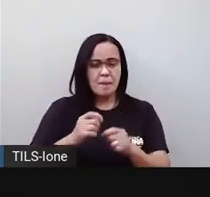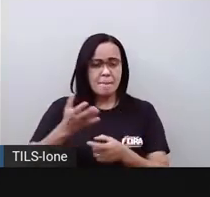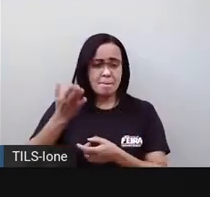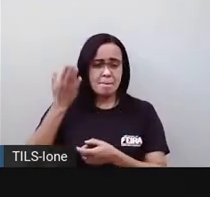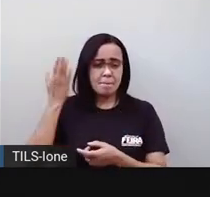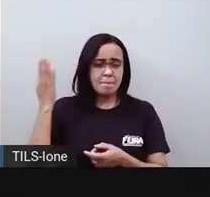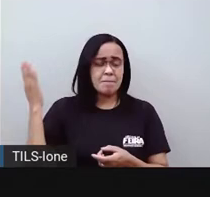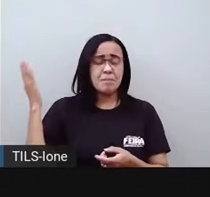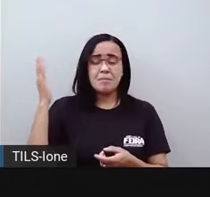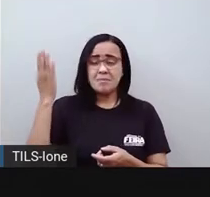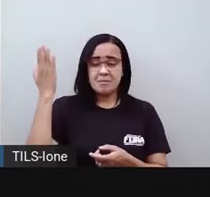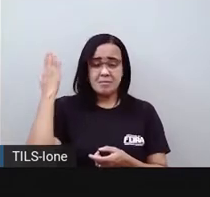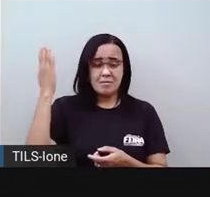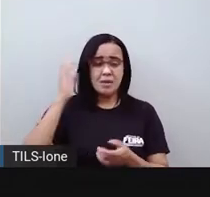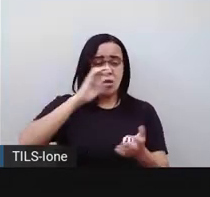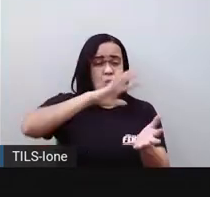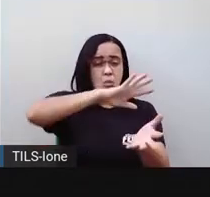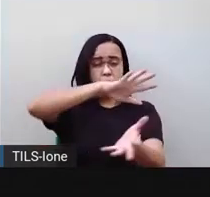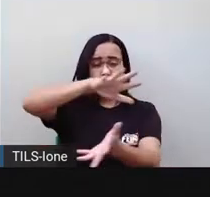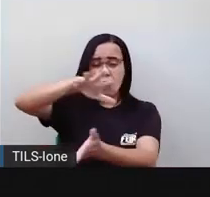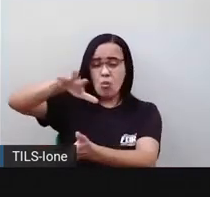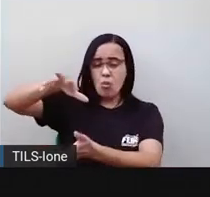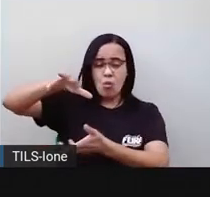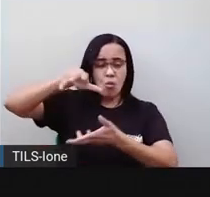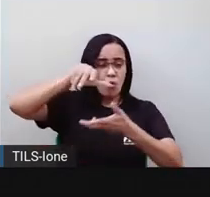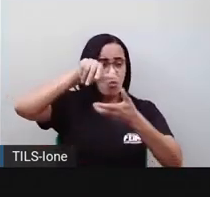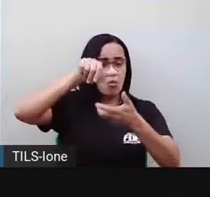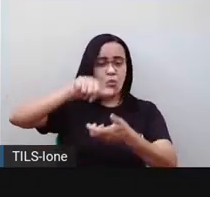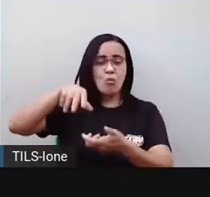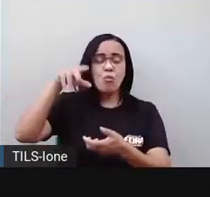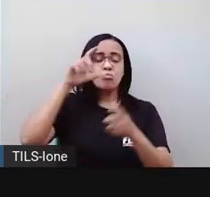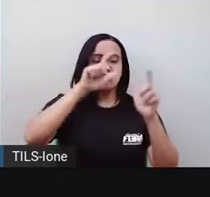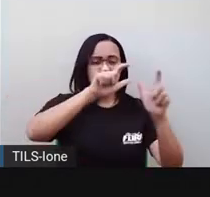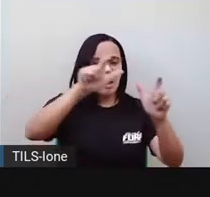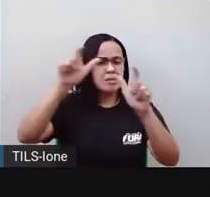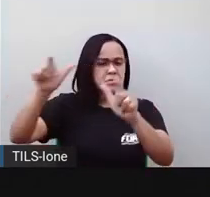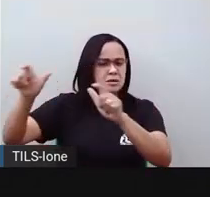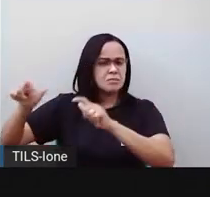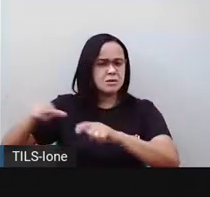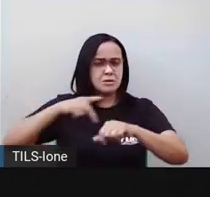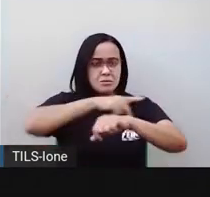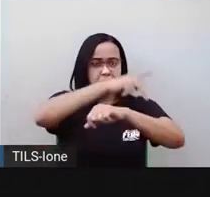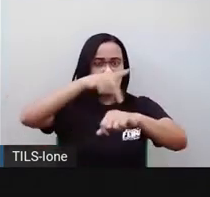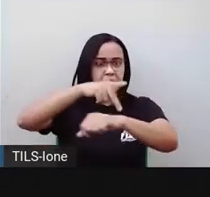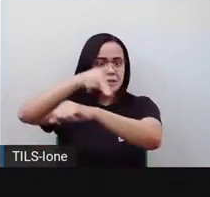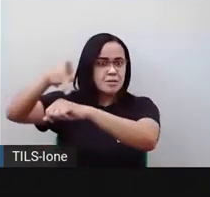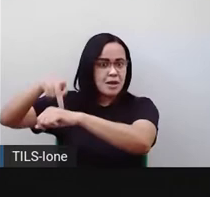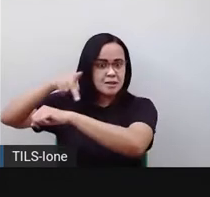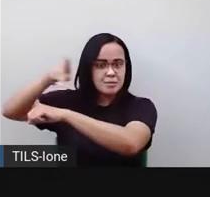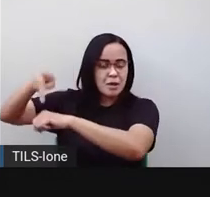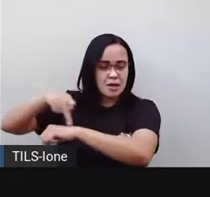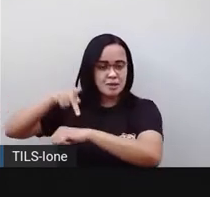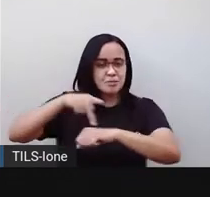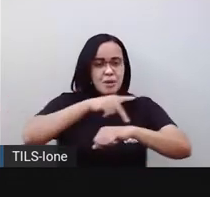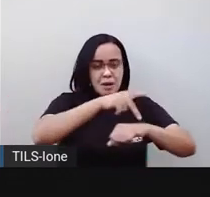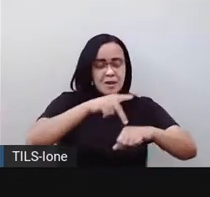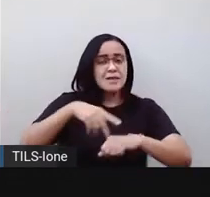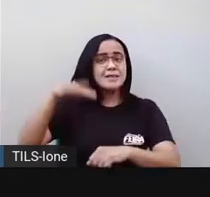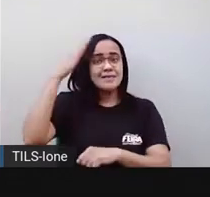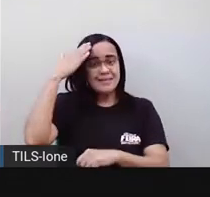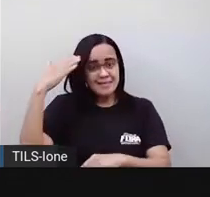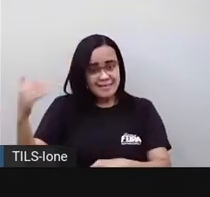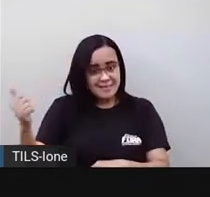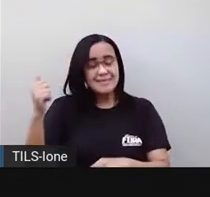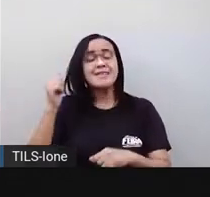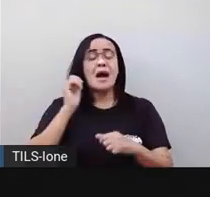no mundo todo. Vários lugares, vários países. In the world, ó, no mundo